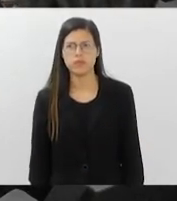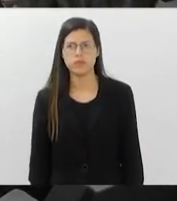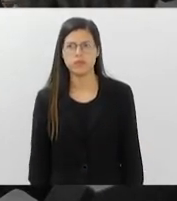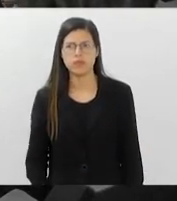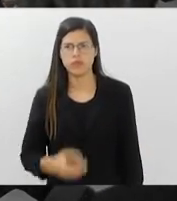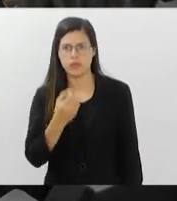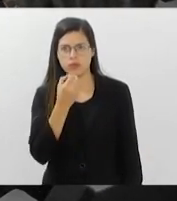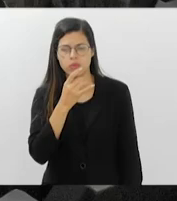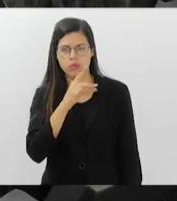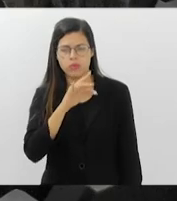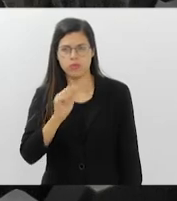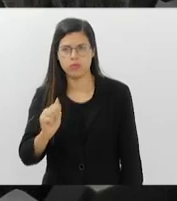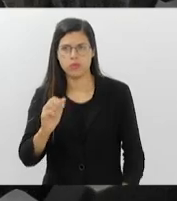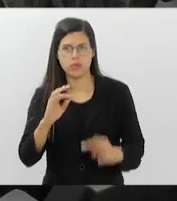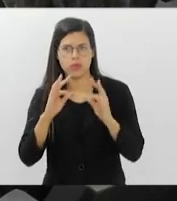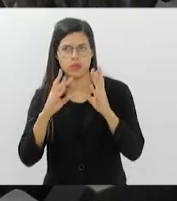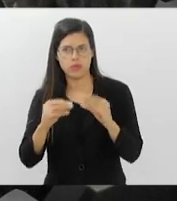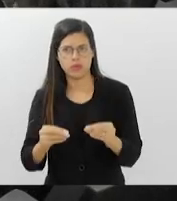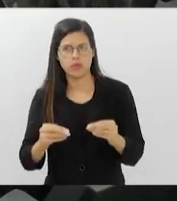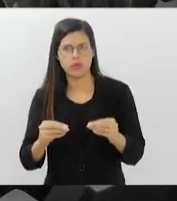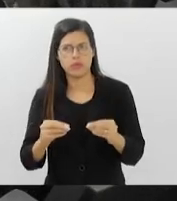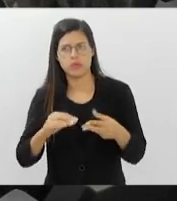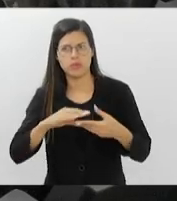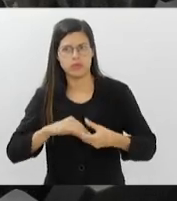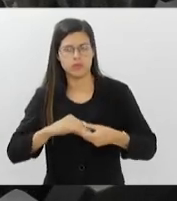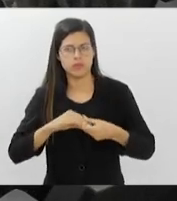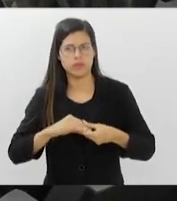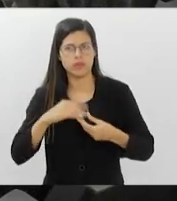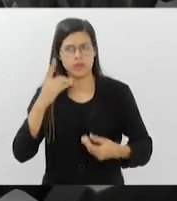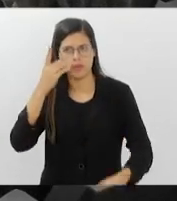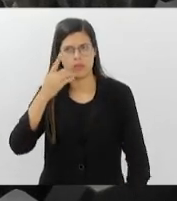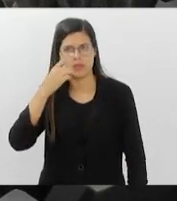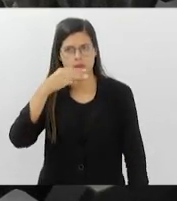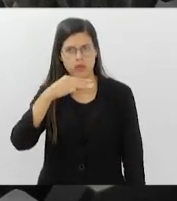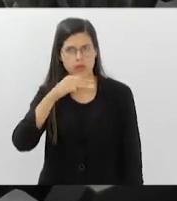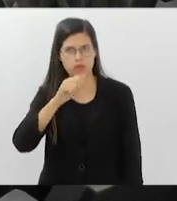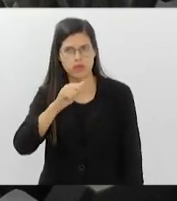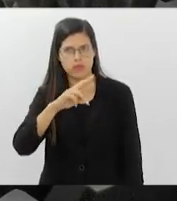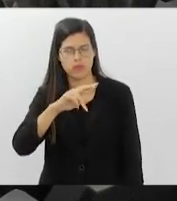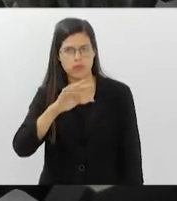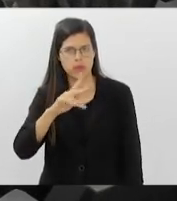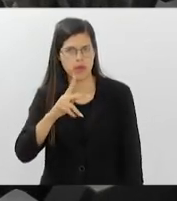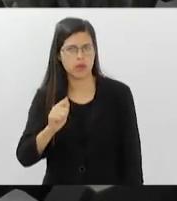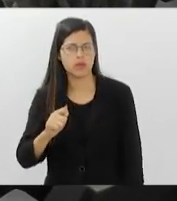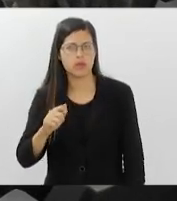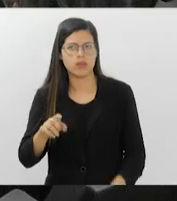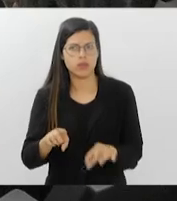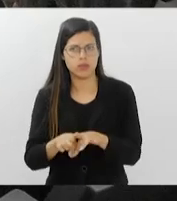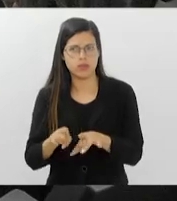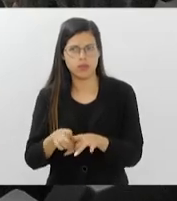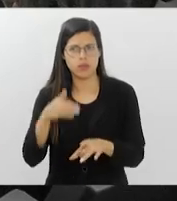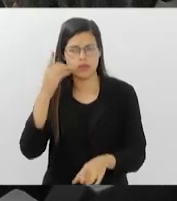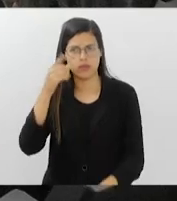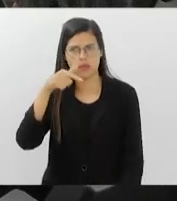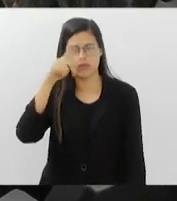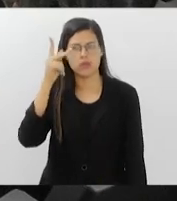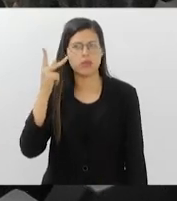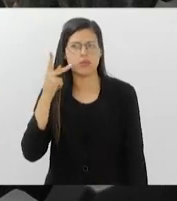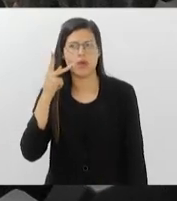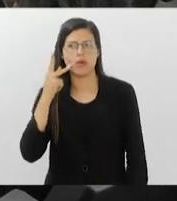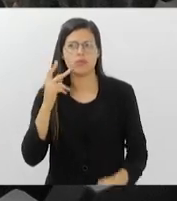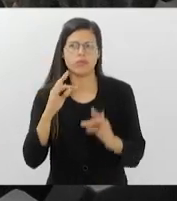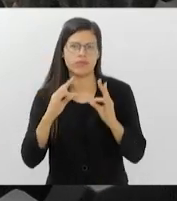Bom dia a todos eu cumprimento a deputada Marta Rocha Deputado Luis Paulo também os demais membros da mesa e a todos presentes